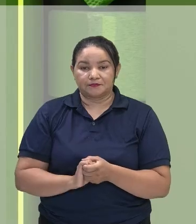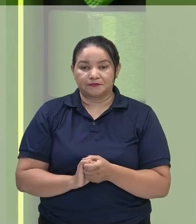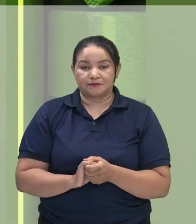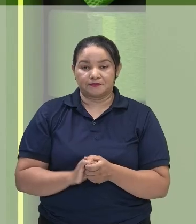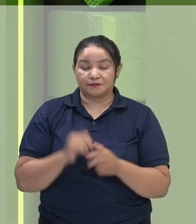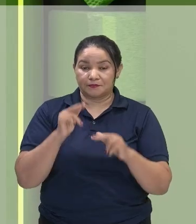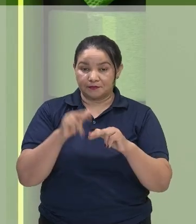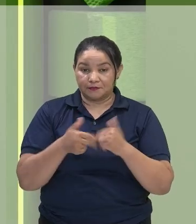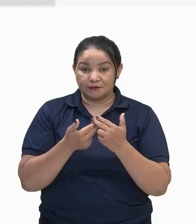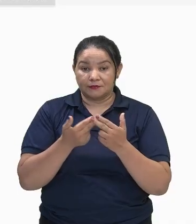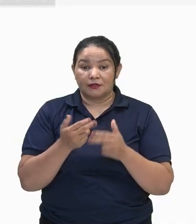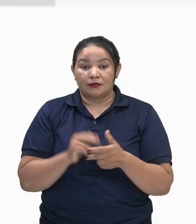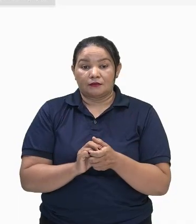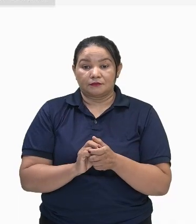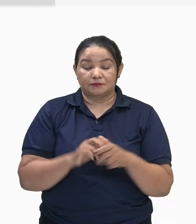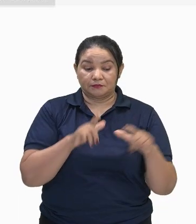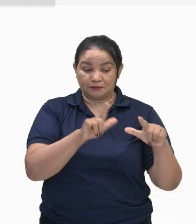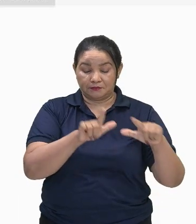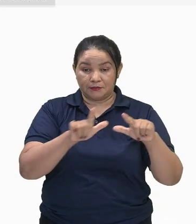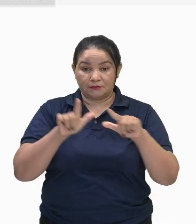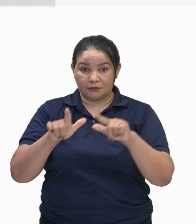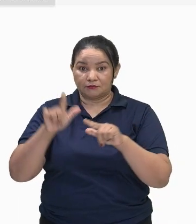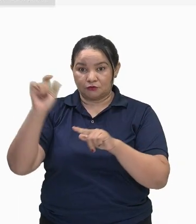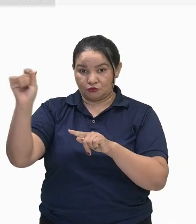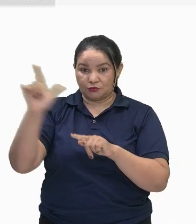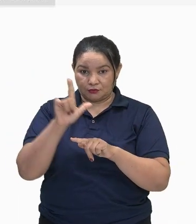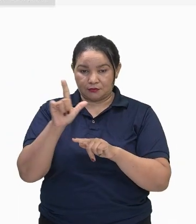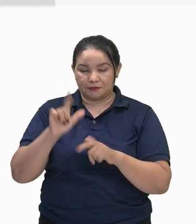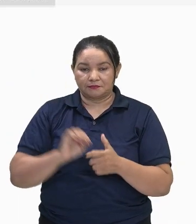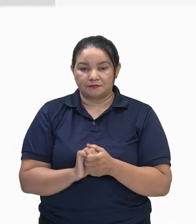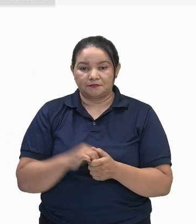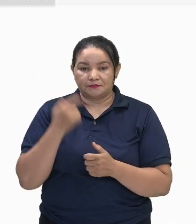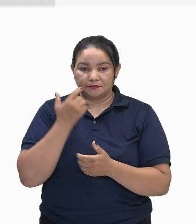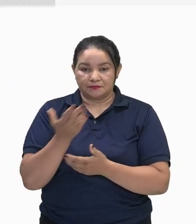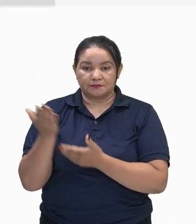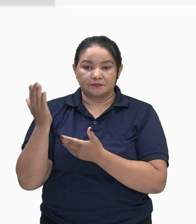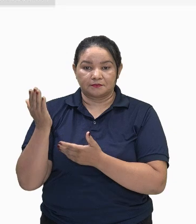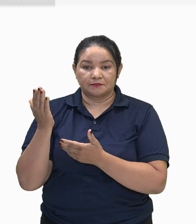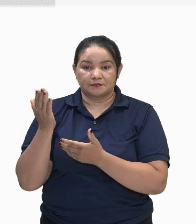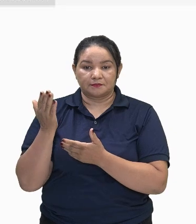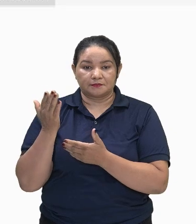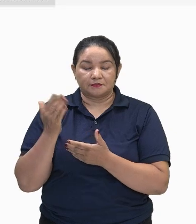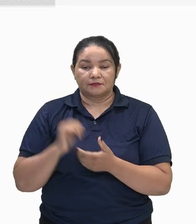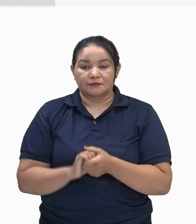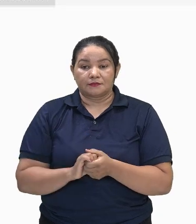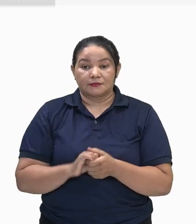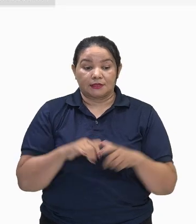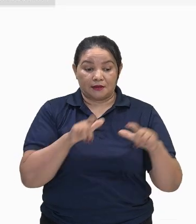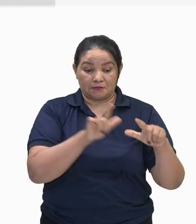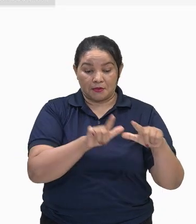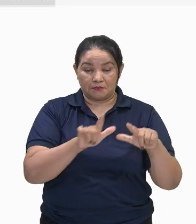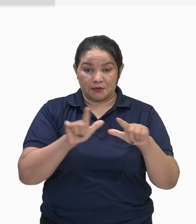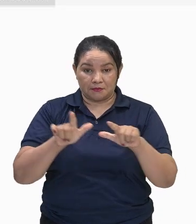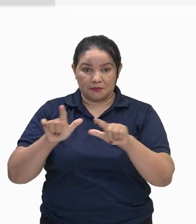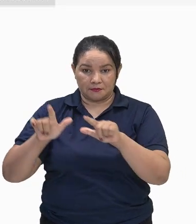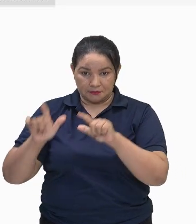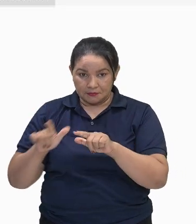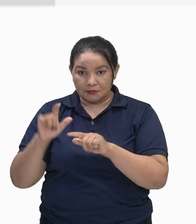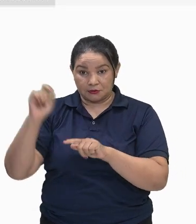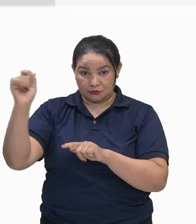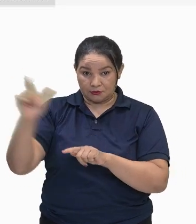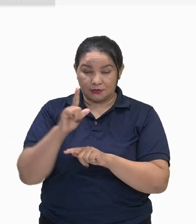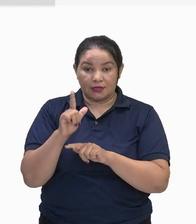usinas solares. Observe aí que a energia solar é uma fonte renovável